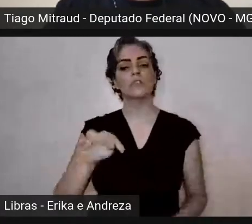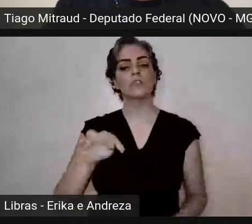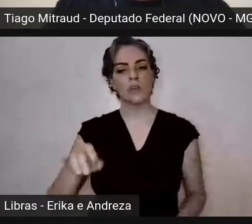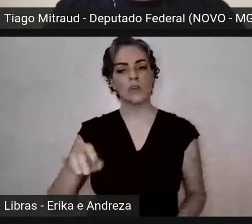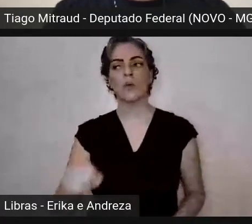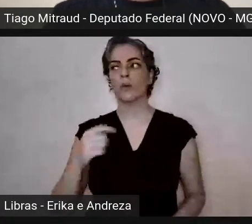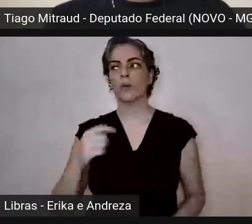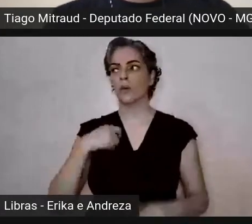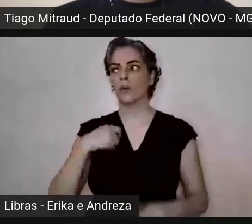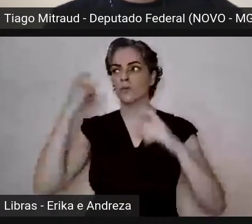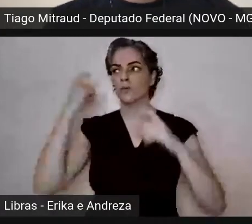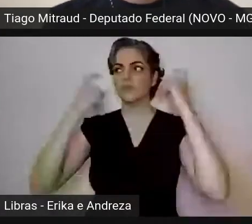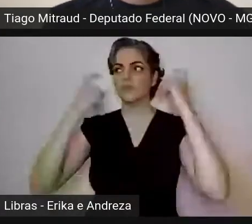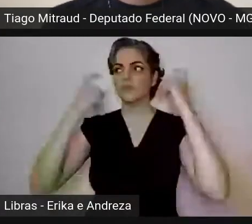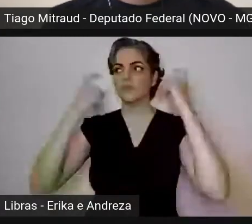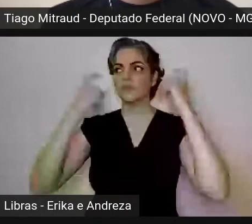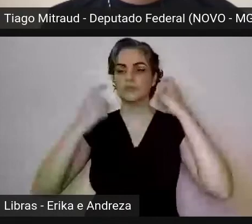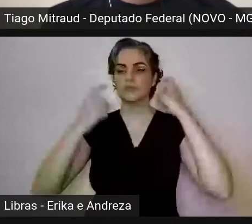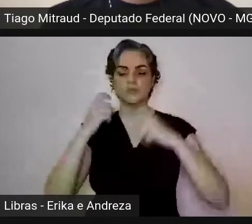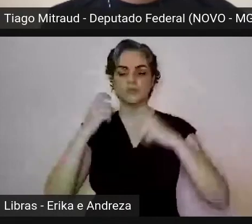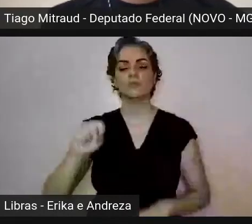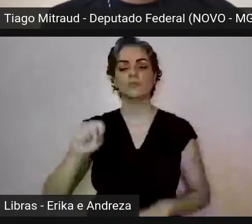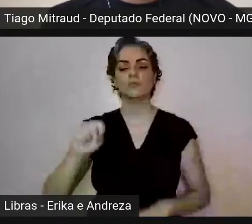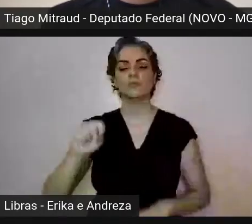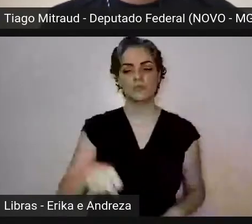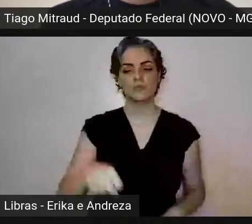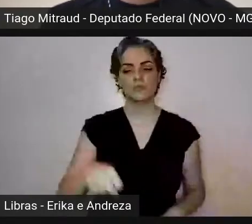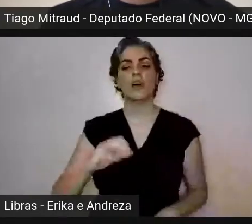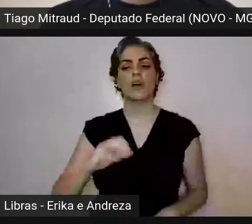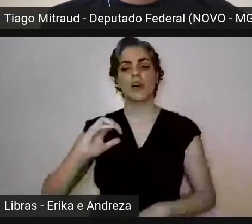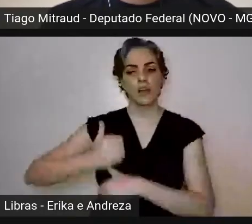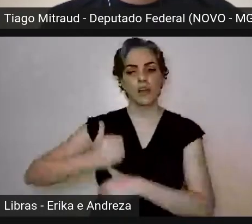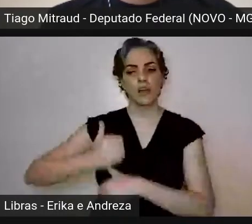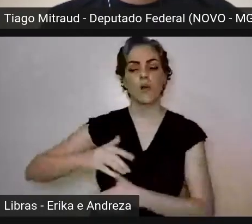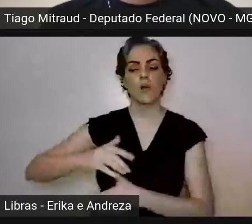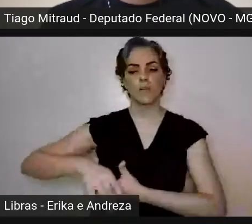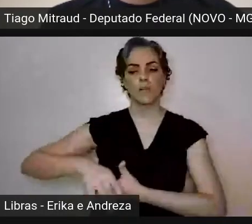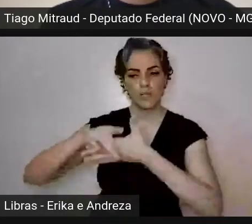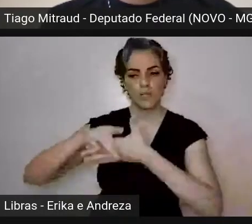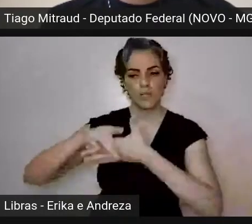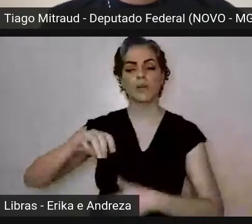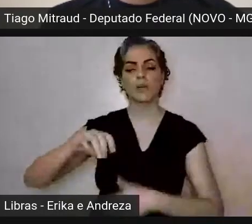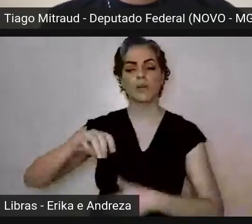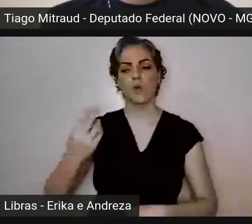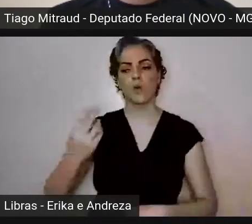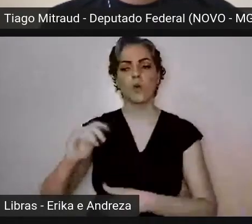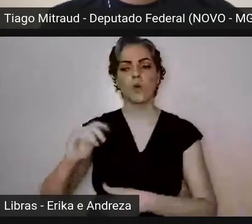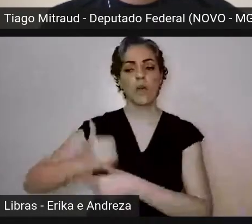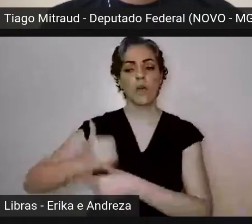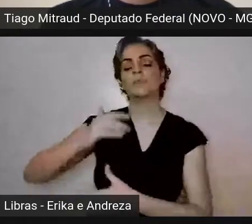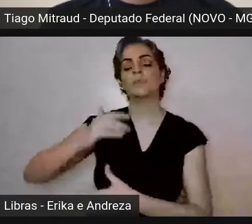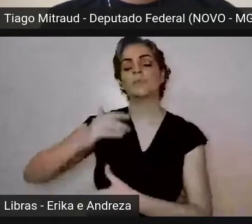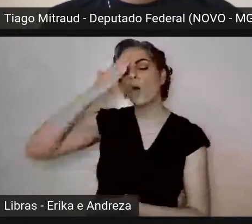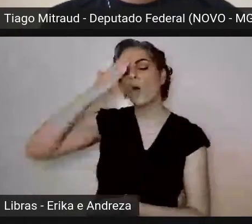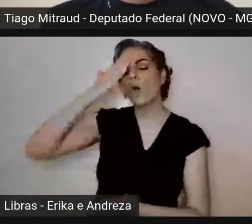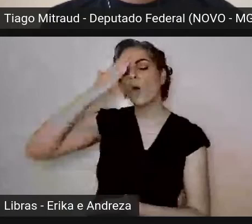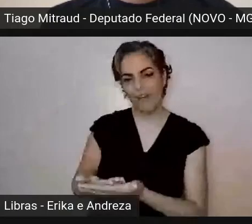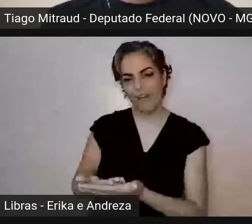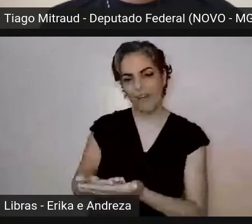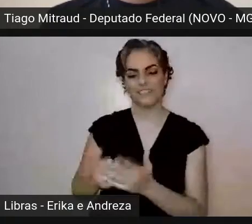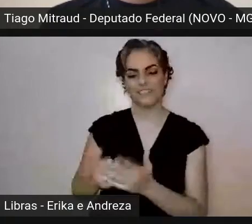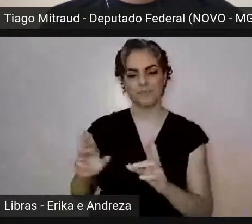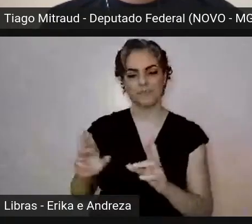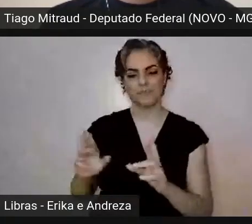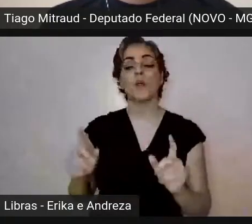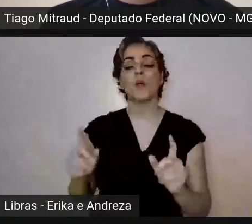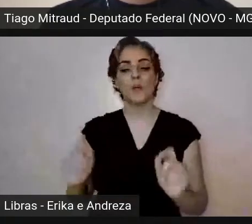que essa alteração dos cargos de liderança, dos cargos de confiança para os cargos de liderança,